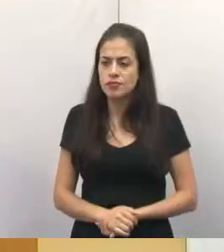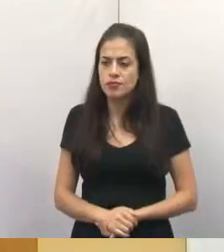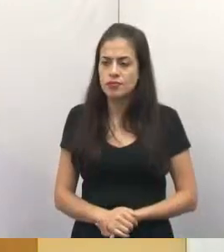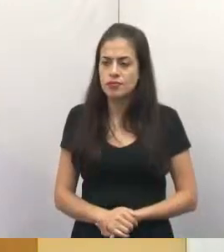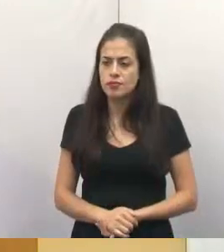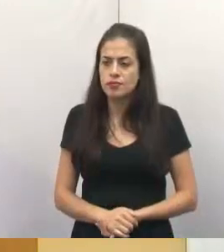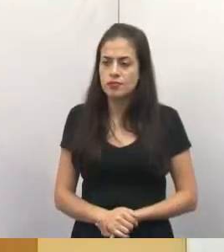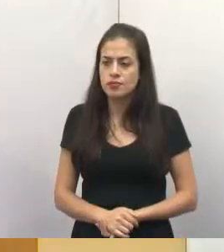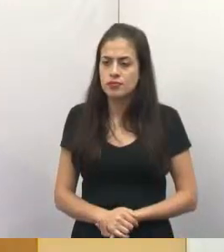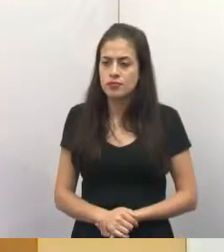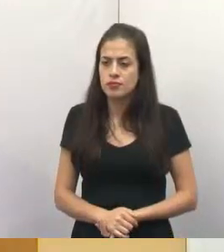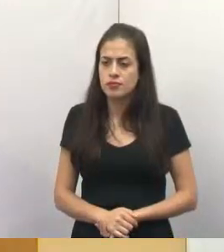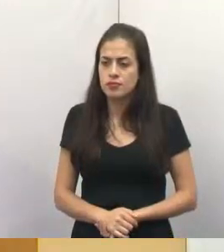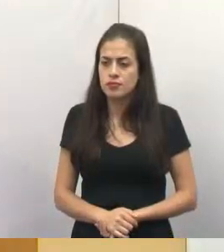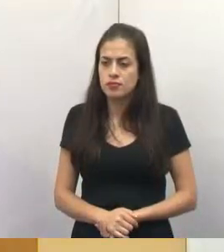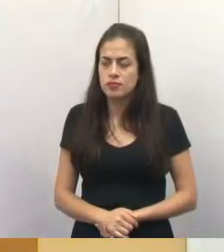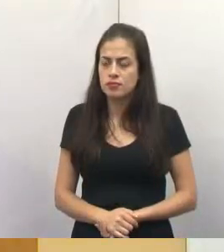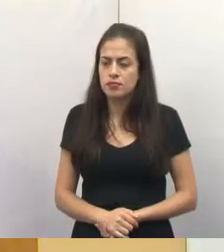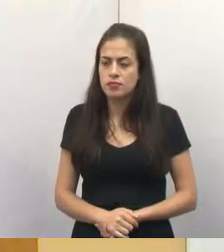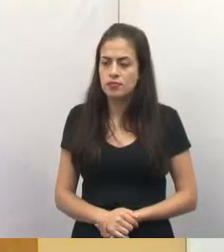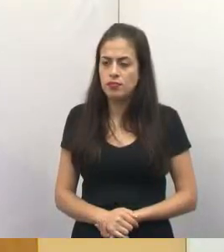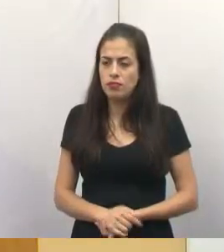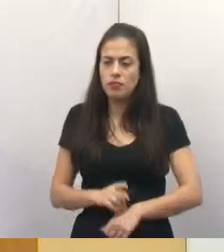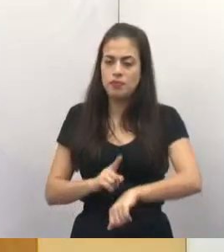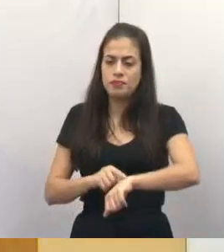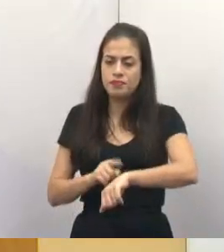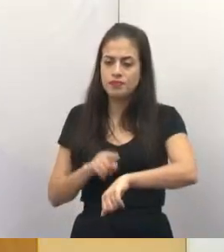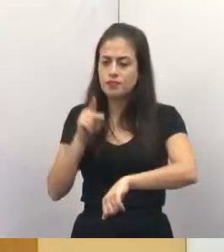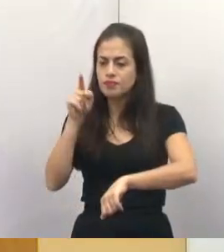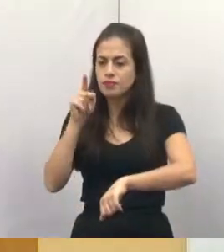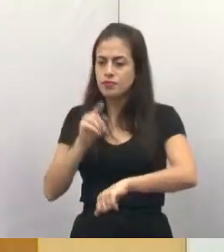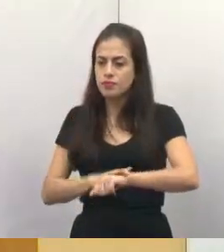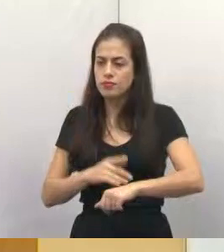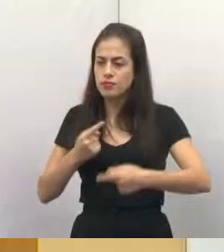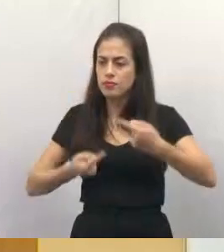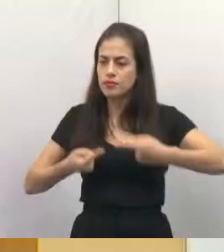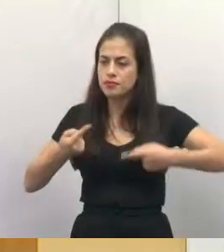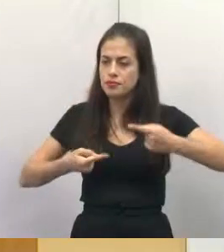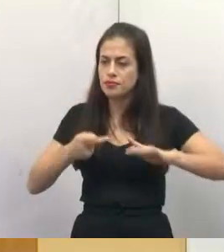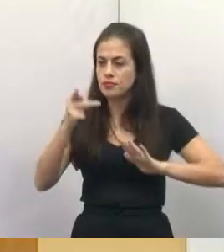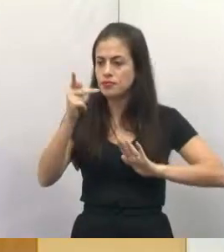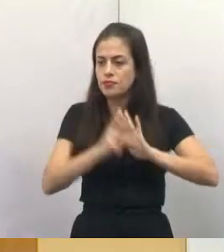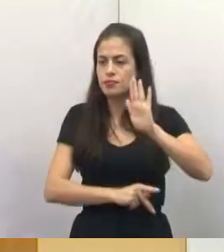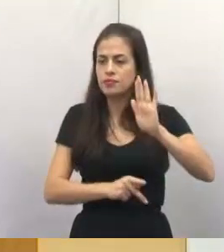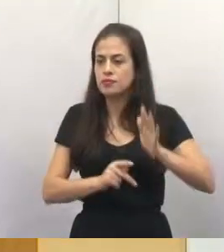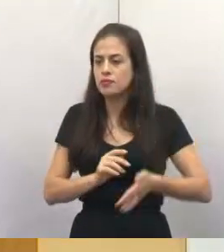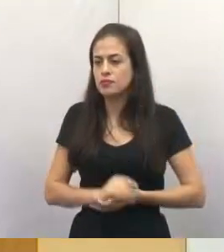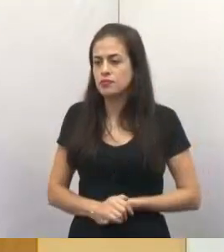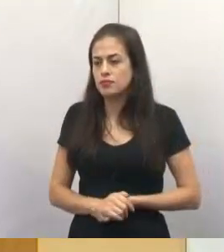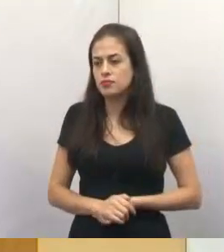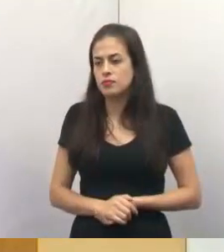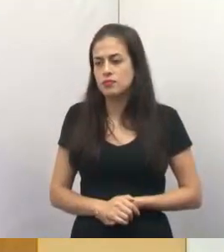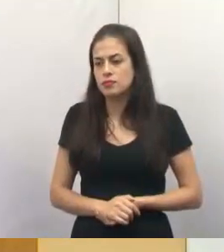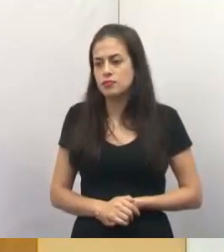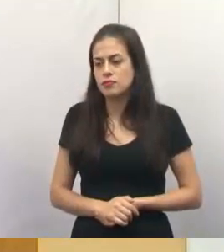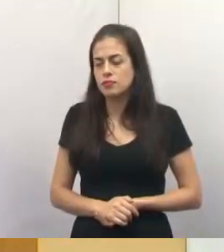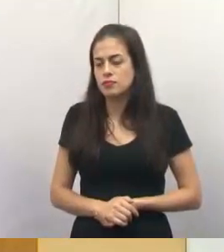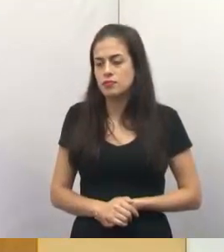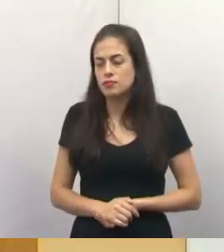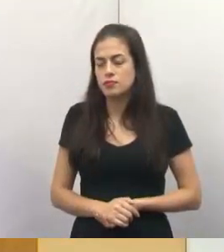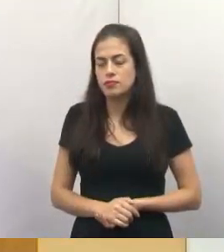bom. Há o tempo, por favor, lá para a gente debater o projeto aqui, que já está até sufocante já.